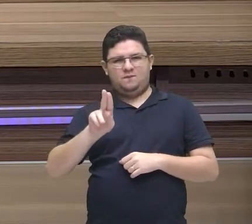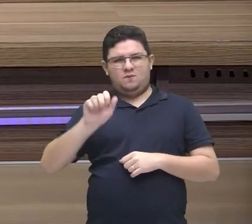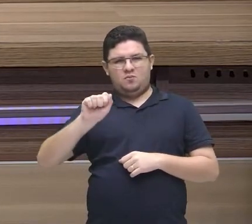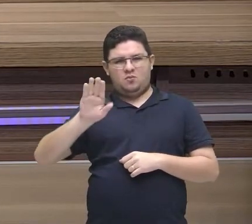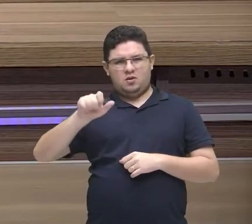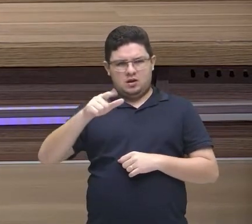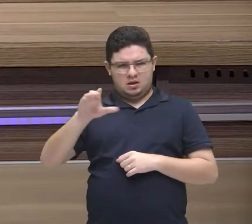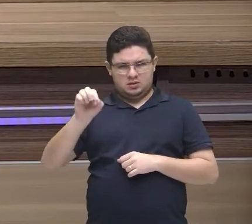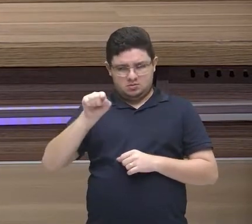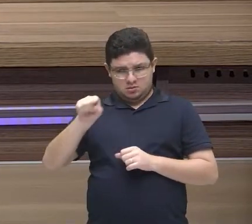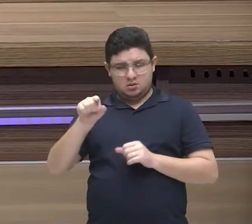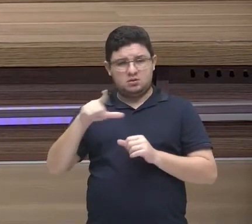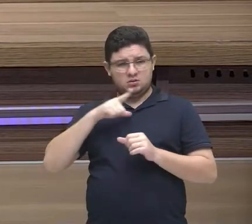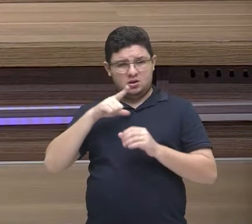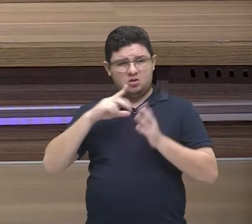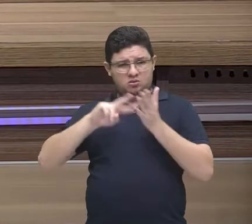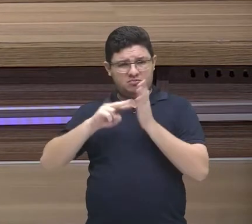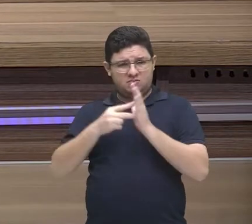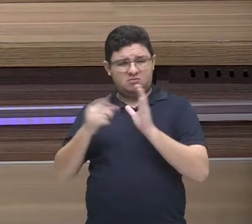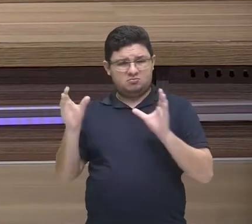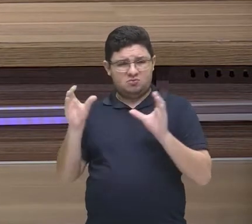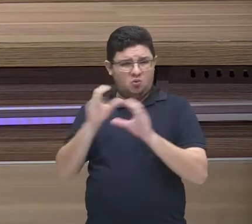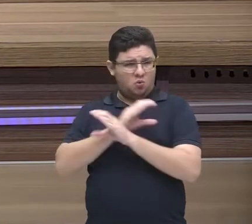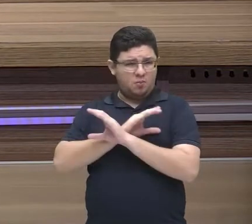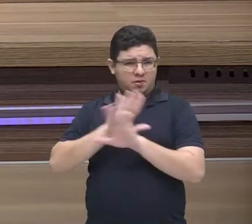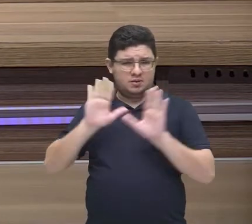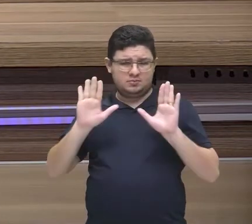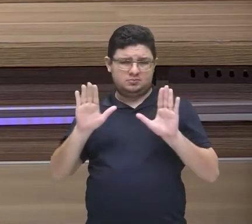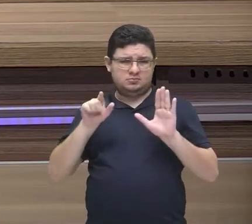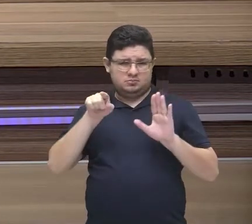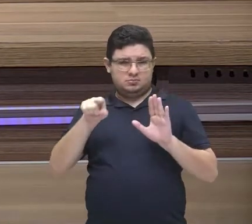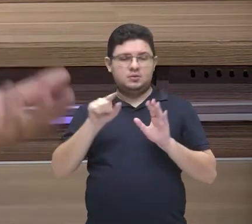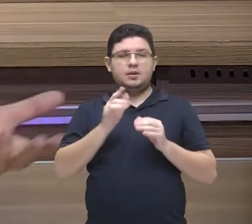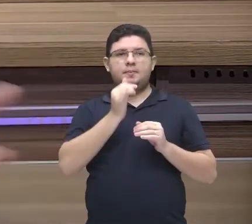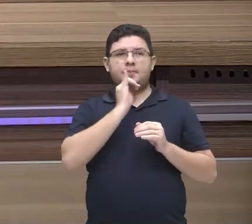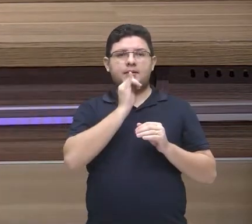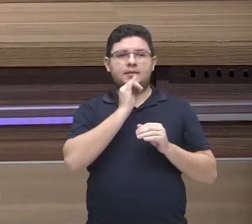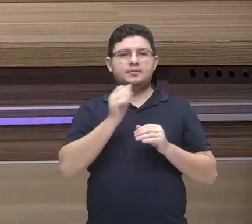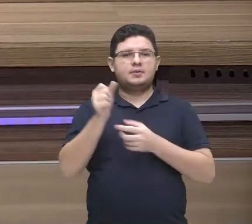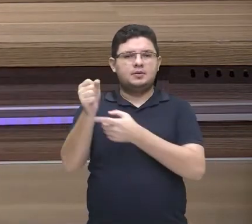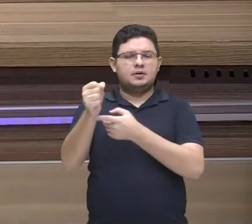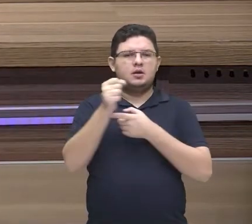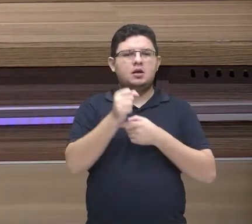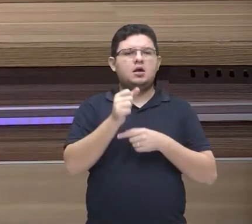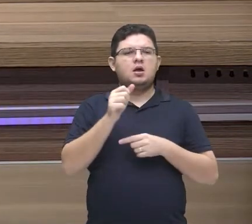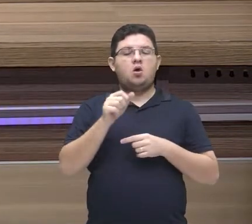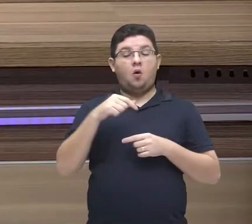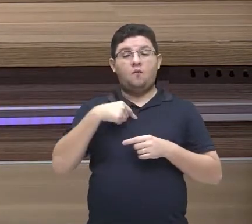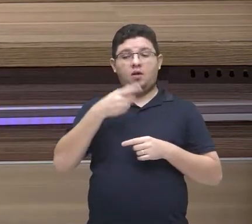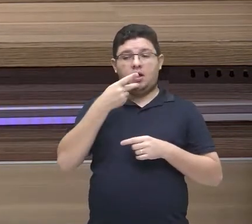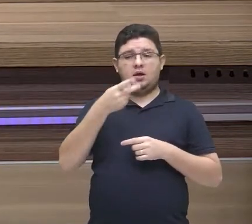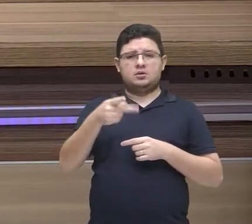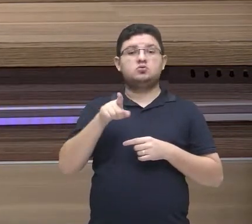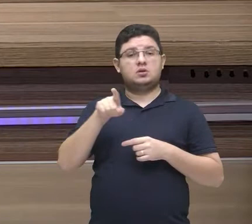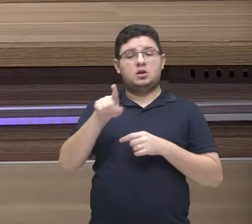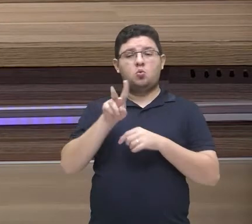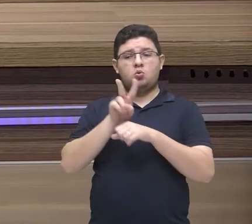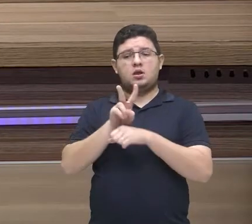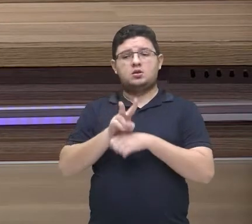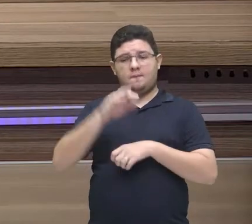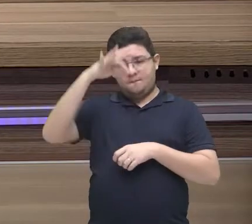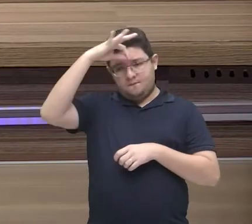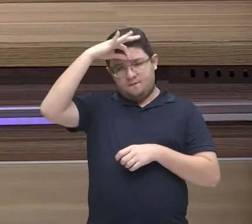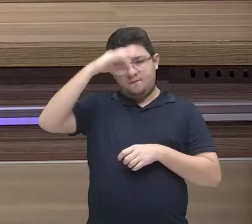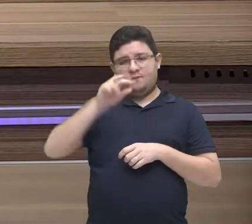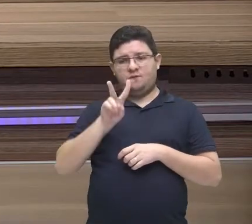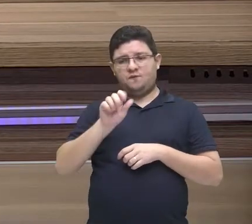uma mãe, eu disse para a coisa assim, olha, você tem que tratar da vagina. A avó pulou e disse, como é que você fala isso na frente da minha filha? Aí